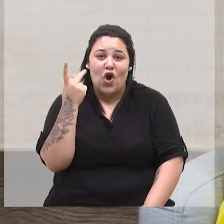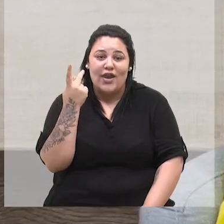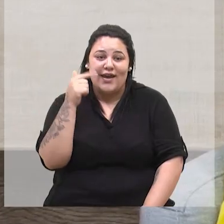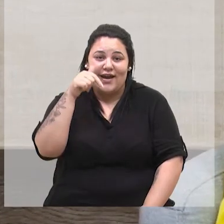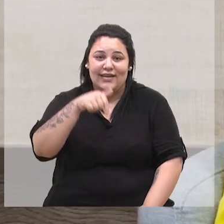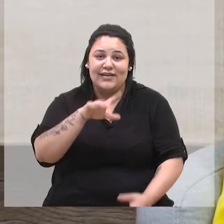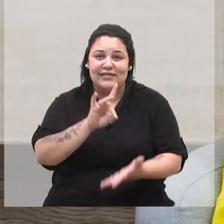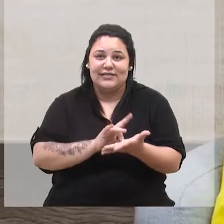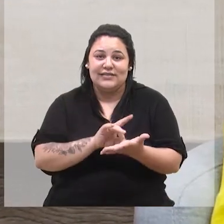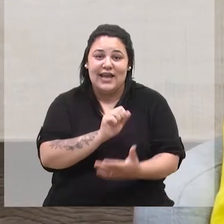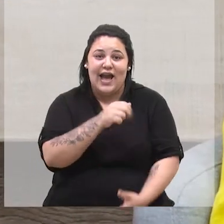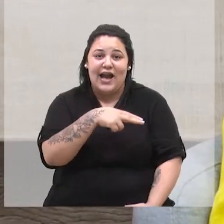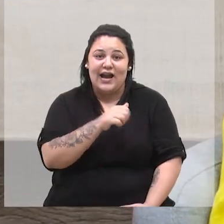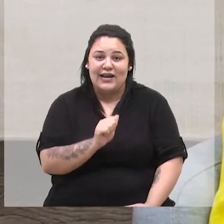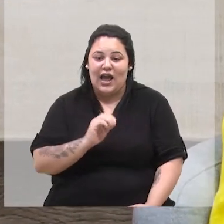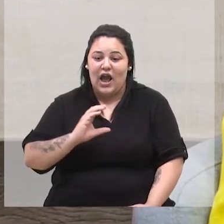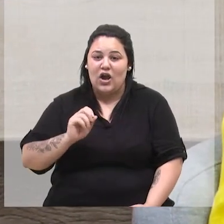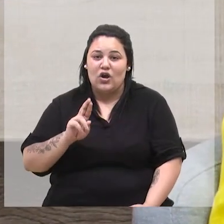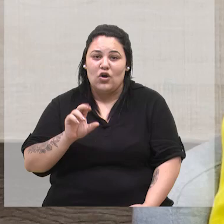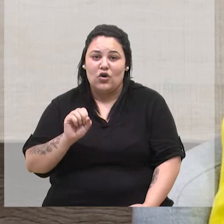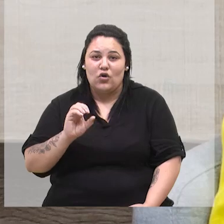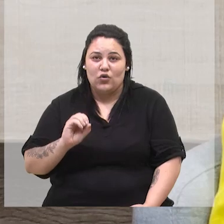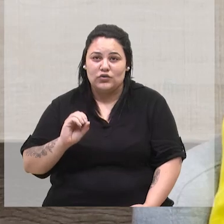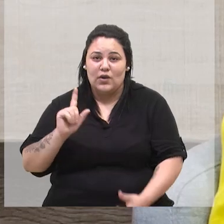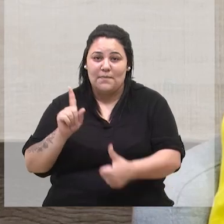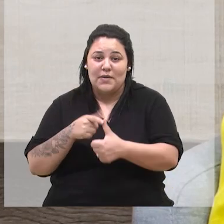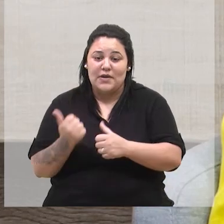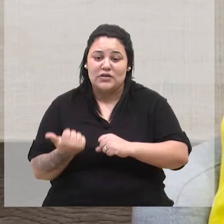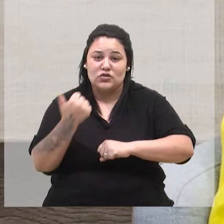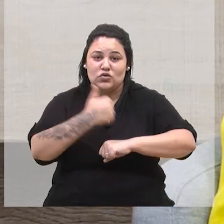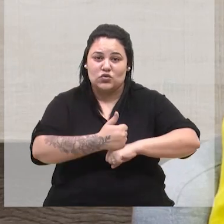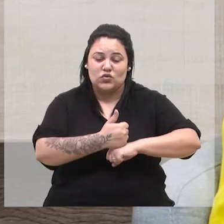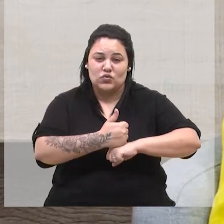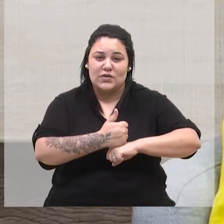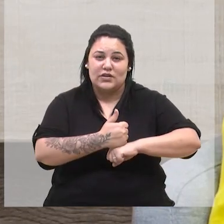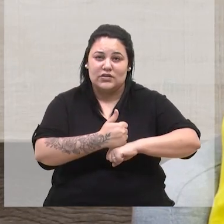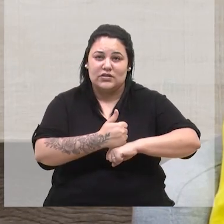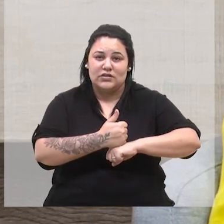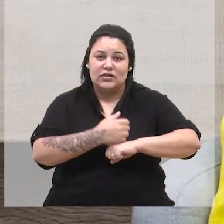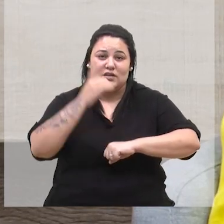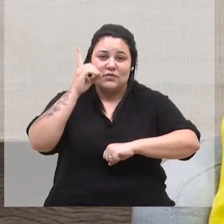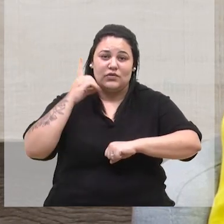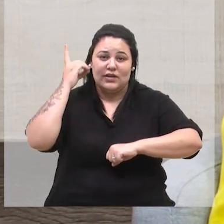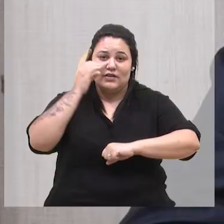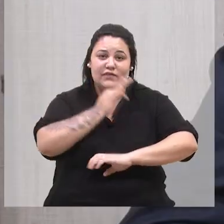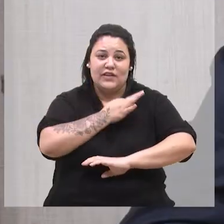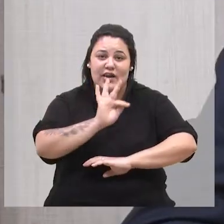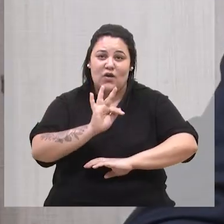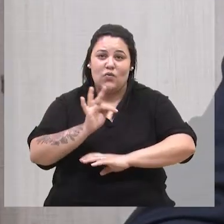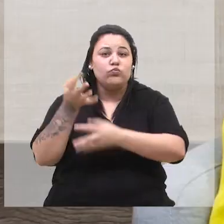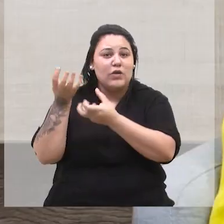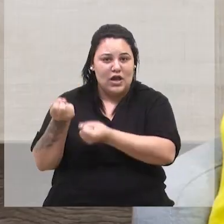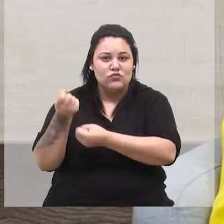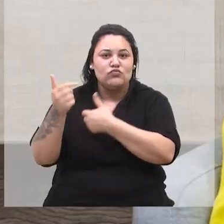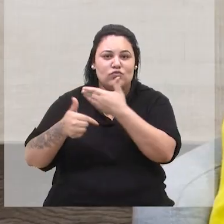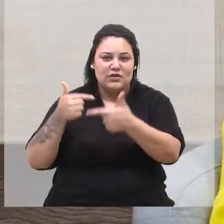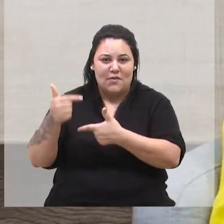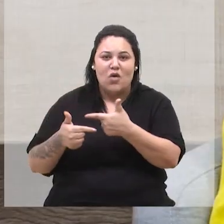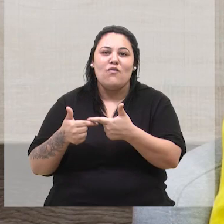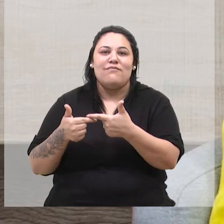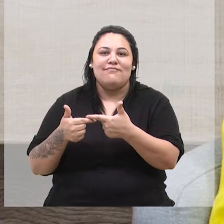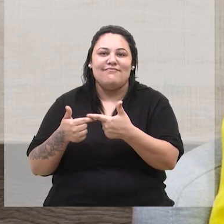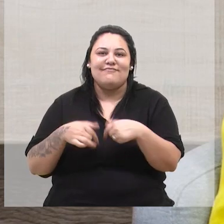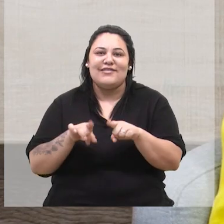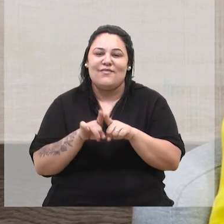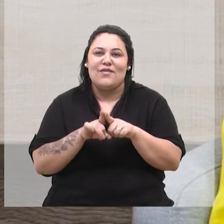a Ana Corso foi a primeira suplente como deputada federal. Que assumiu.